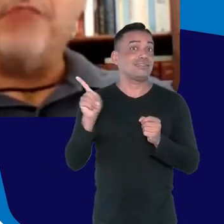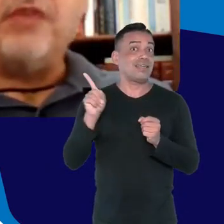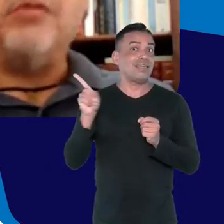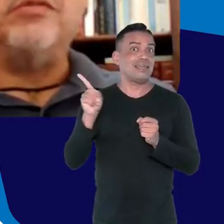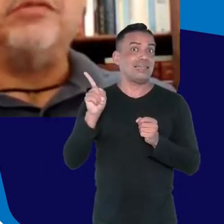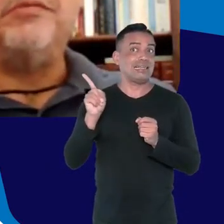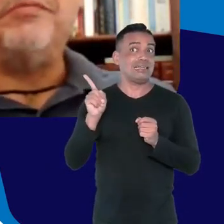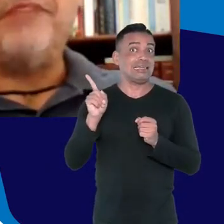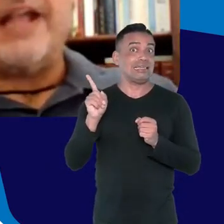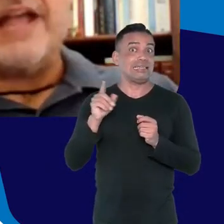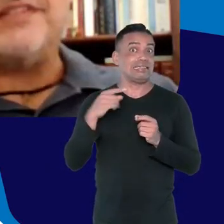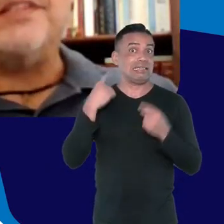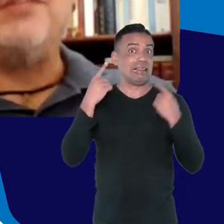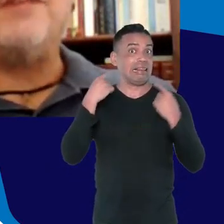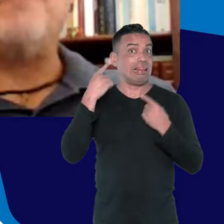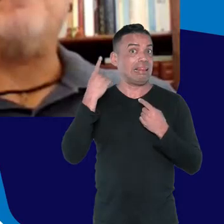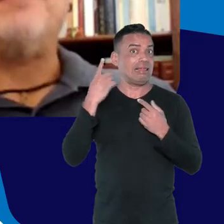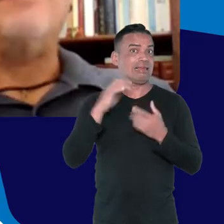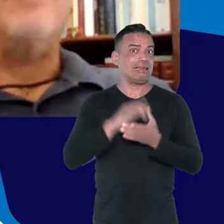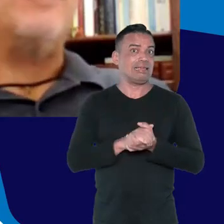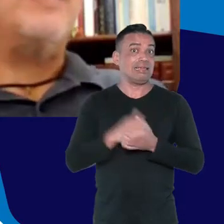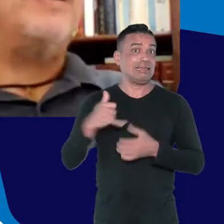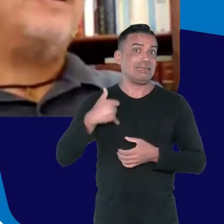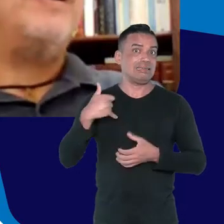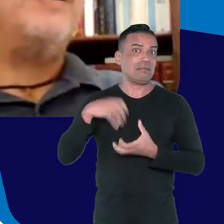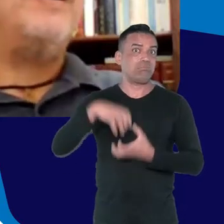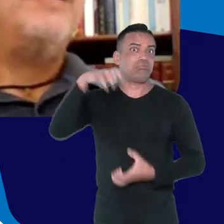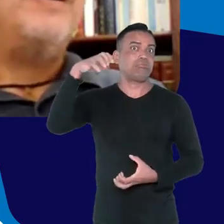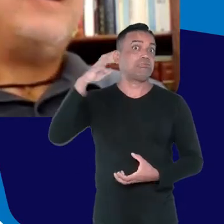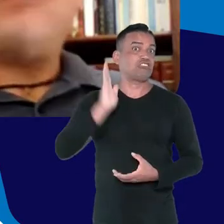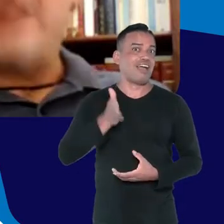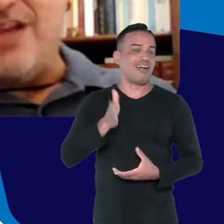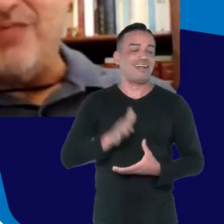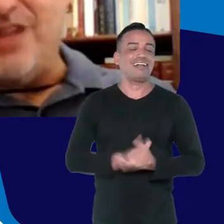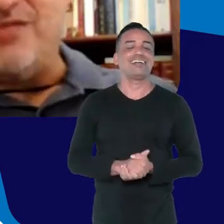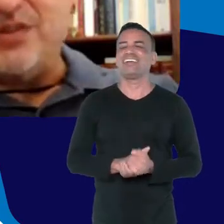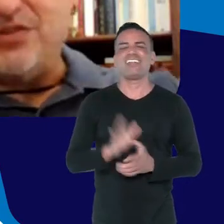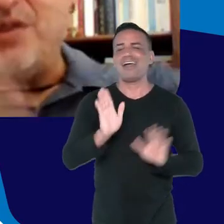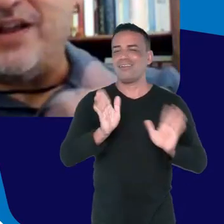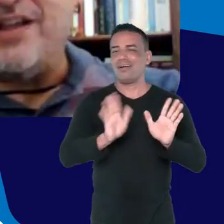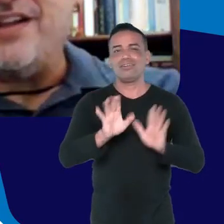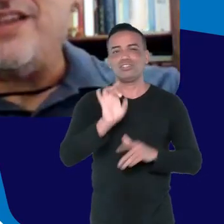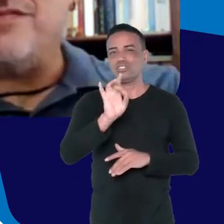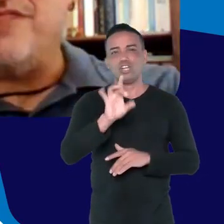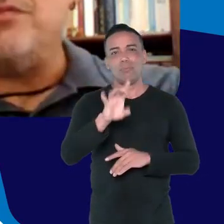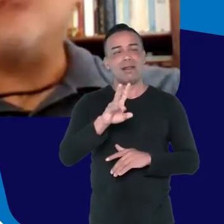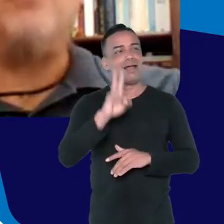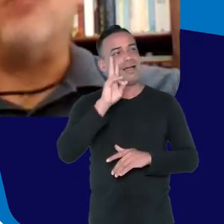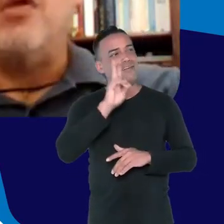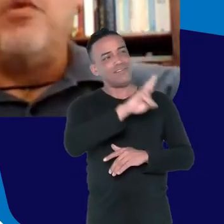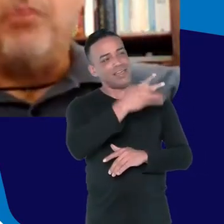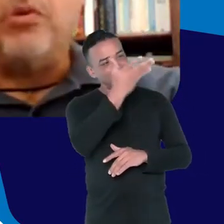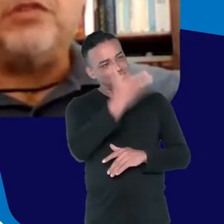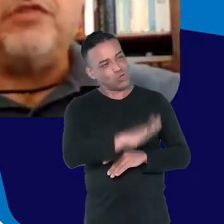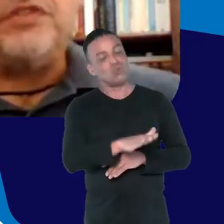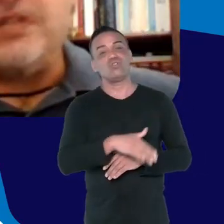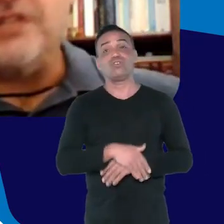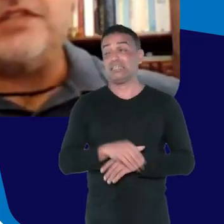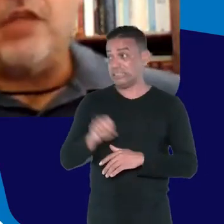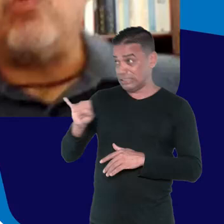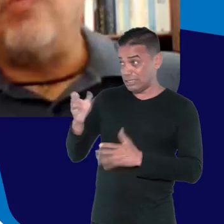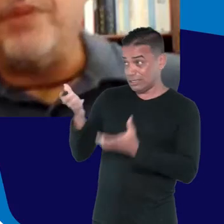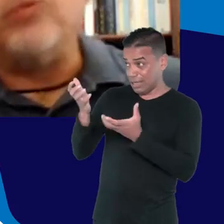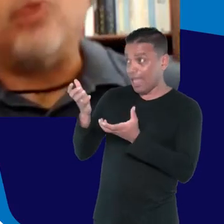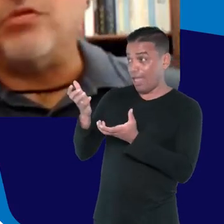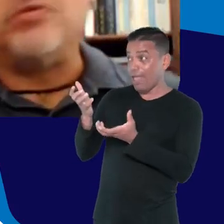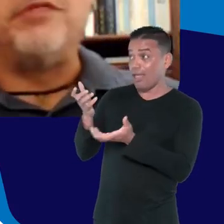estava meio gagazinho, né? Aí eu falei: não, não, foi só para revê-lo mesmo. Não, porque se você quiser,